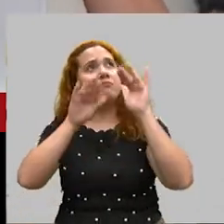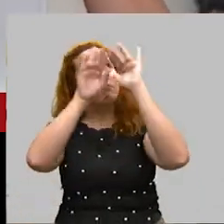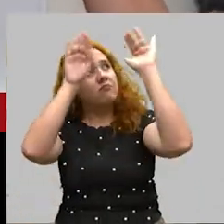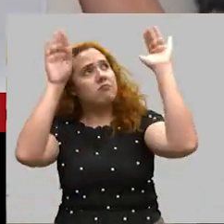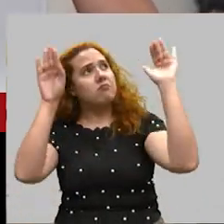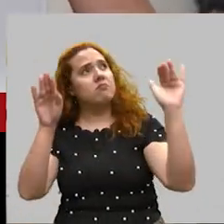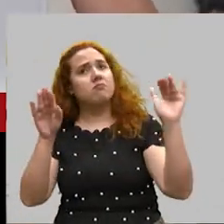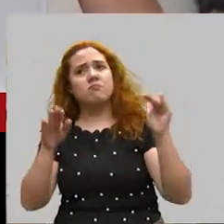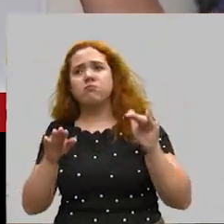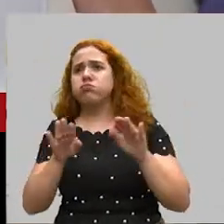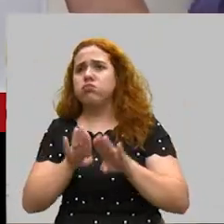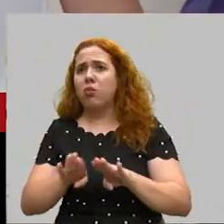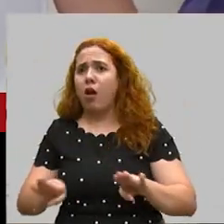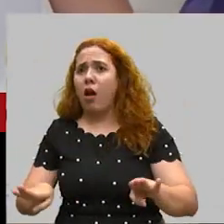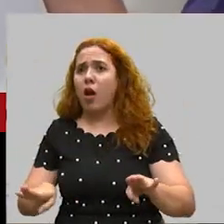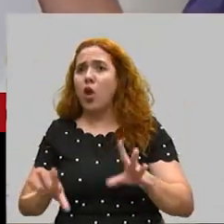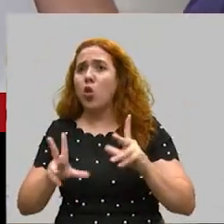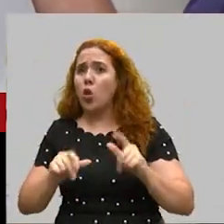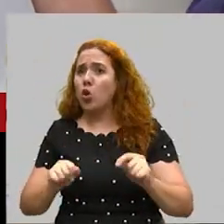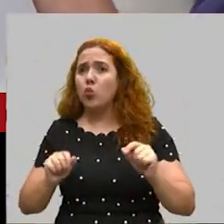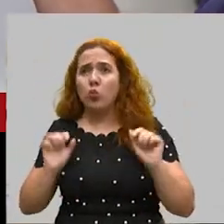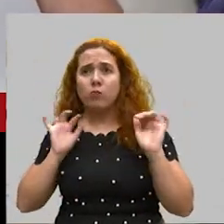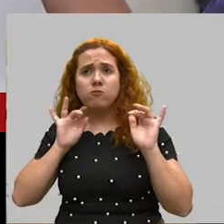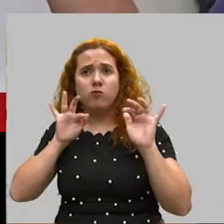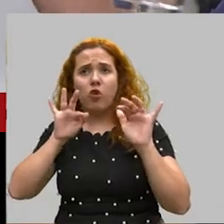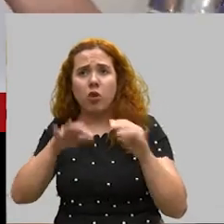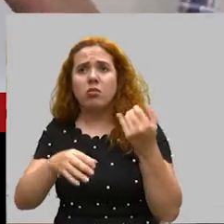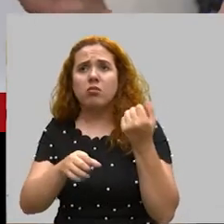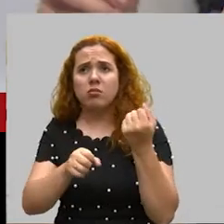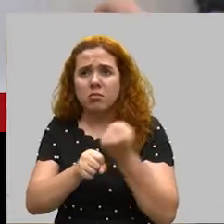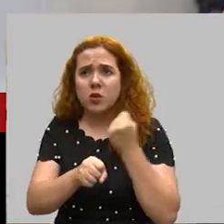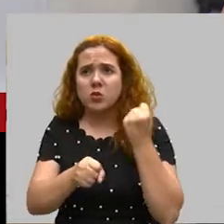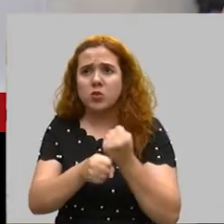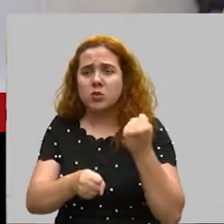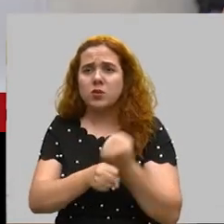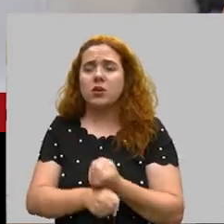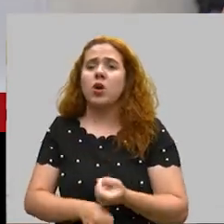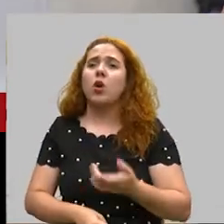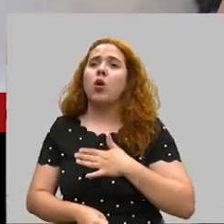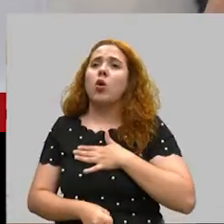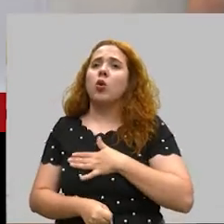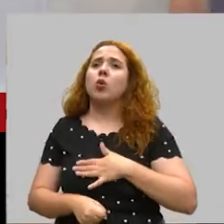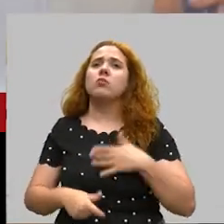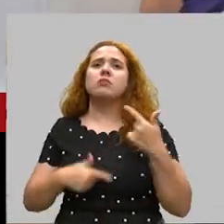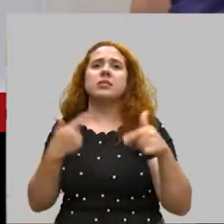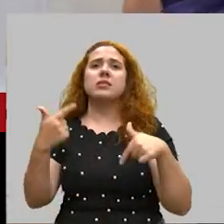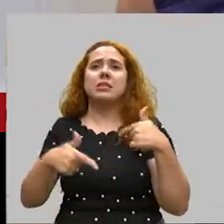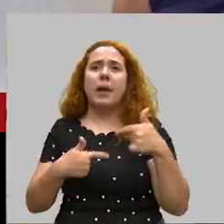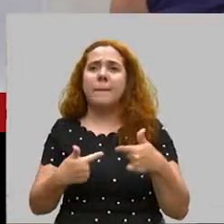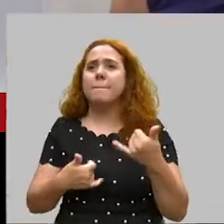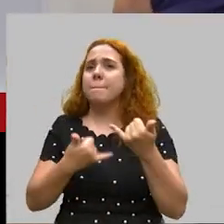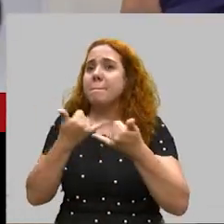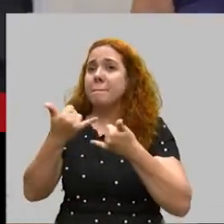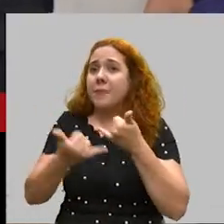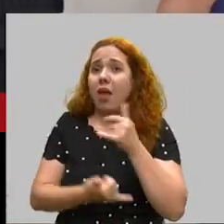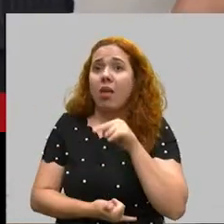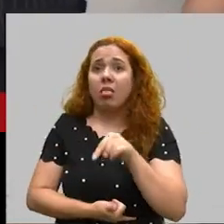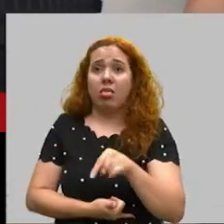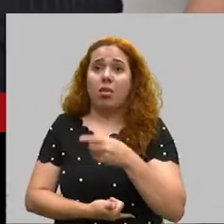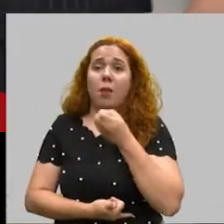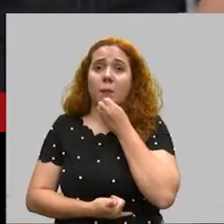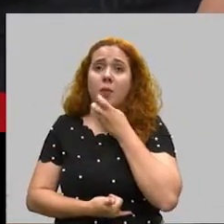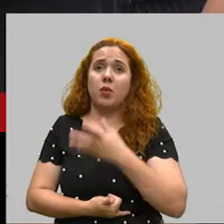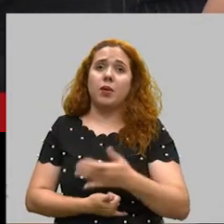feito em mutirão gosto de estudar aqui e junto brincar com saber nessa escola de amor é